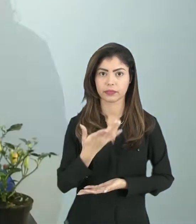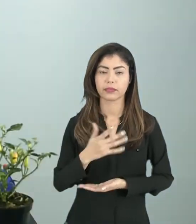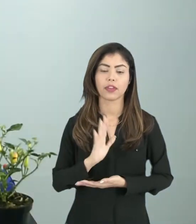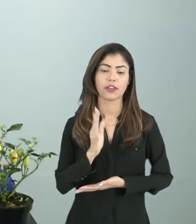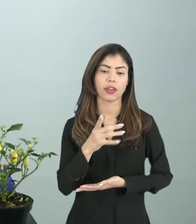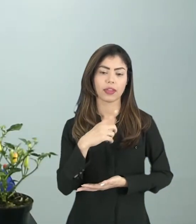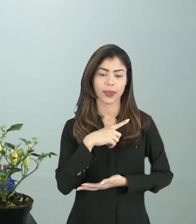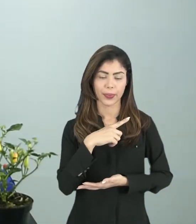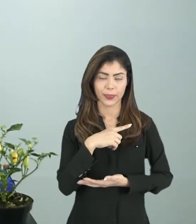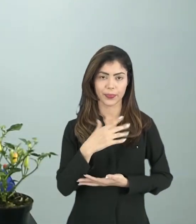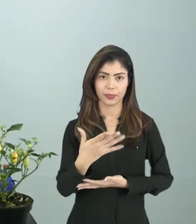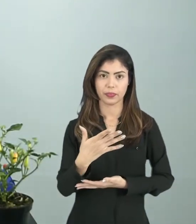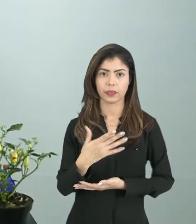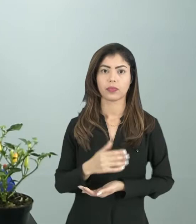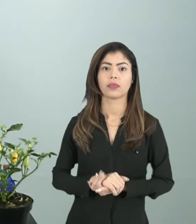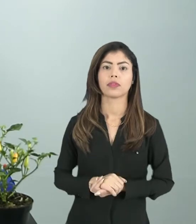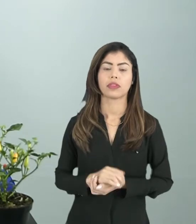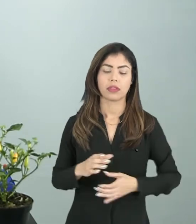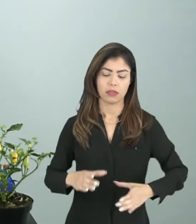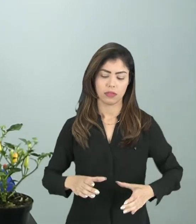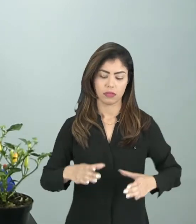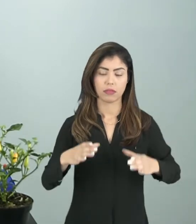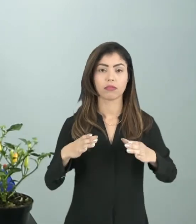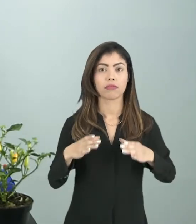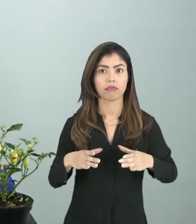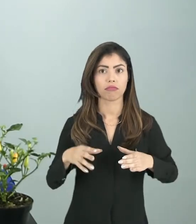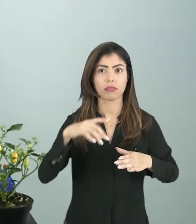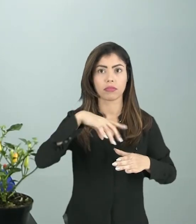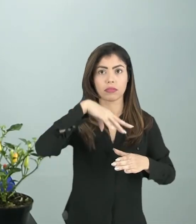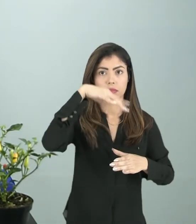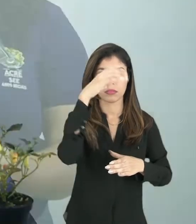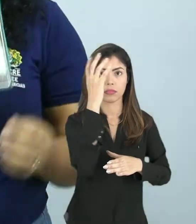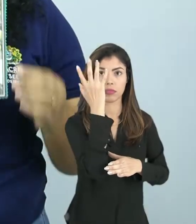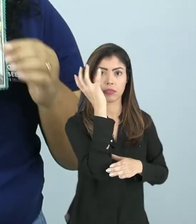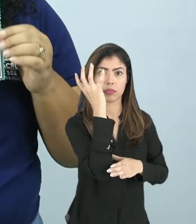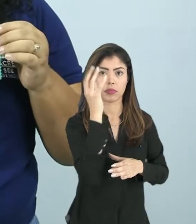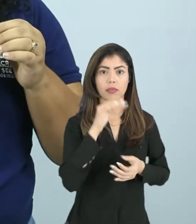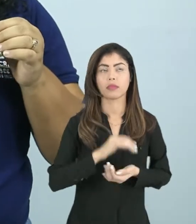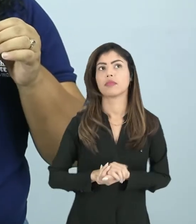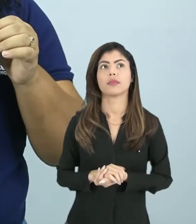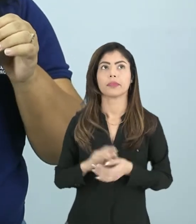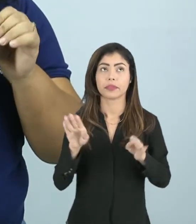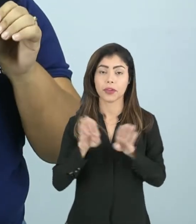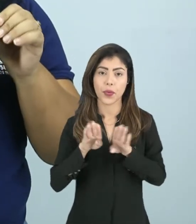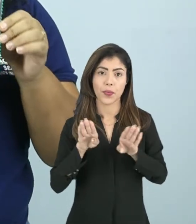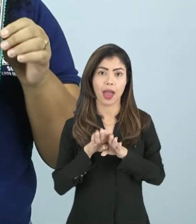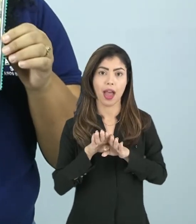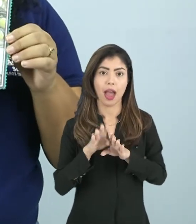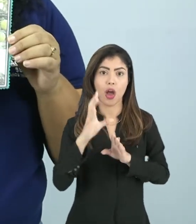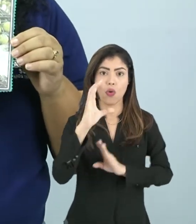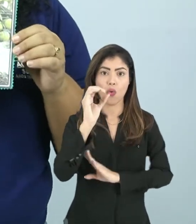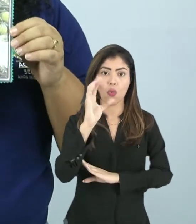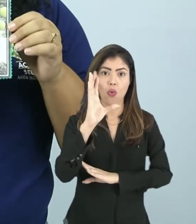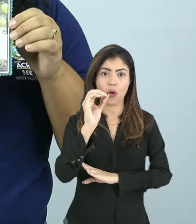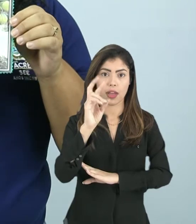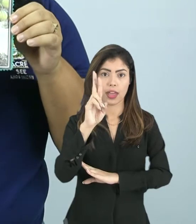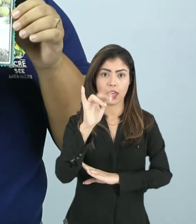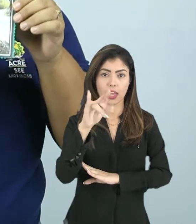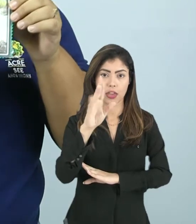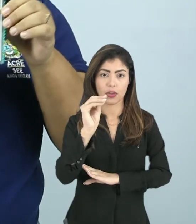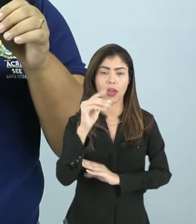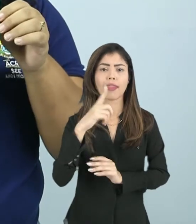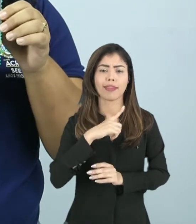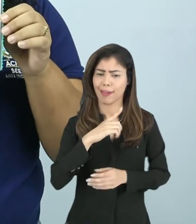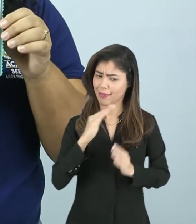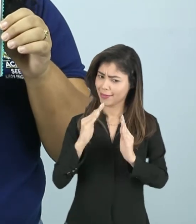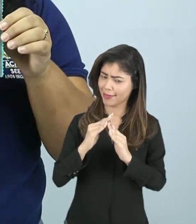bastante cultivada em jarros. Tenho o coqueiro, que muita gente deve ter um coqueiro em casa, no fundo